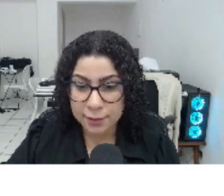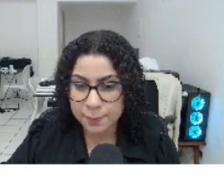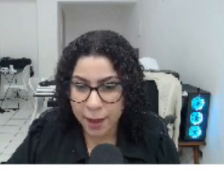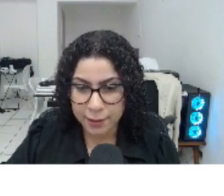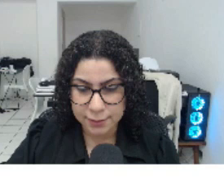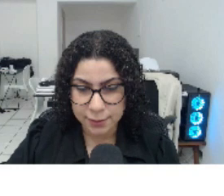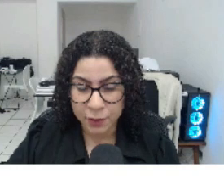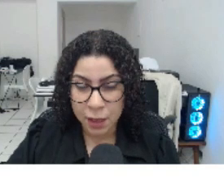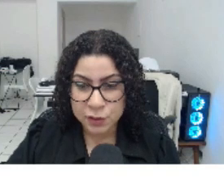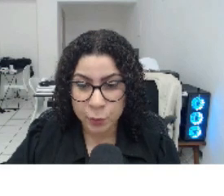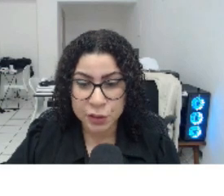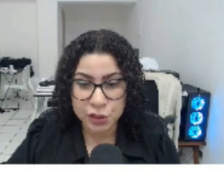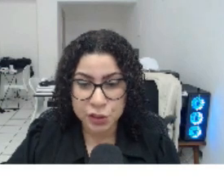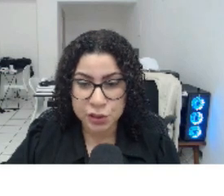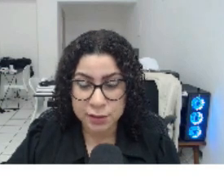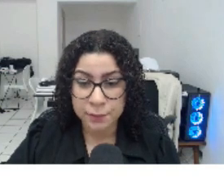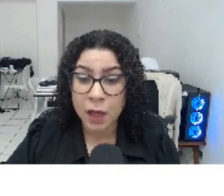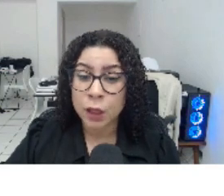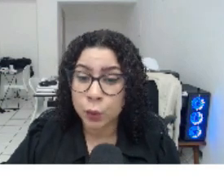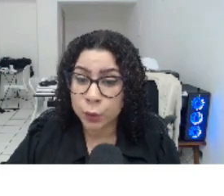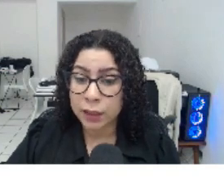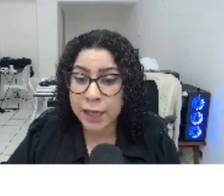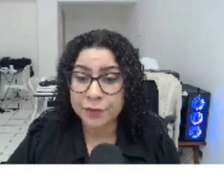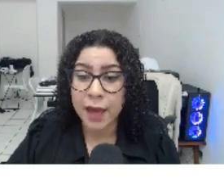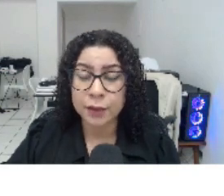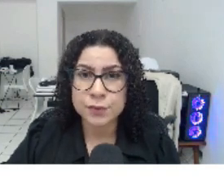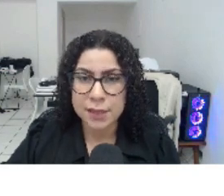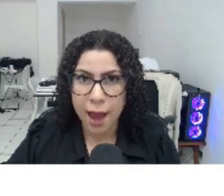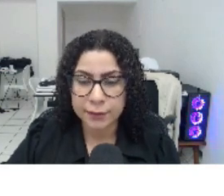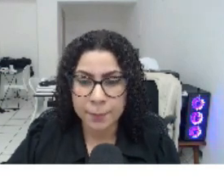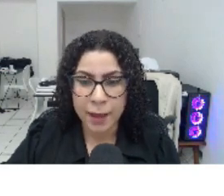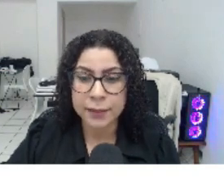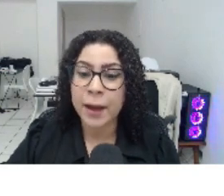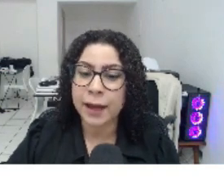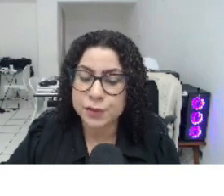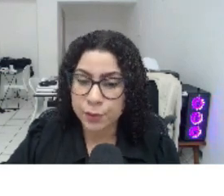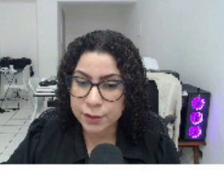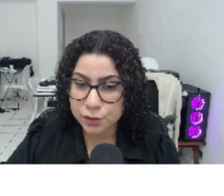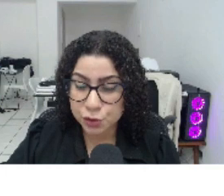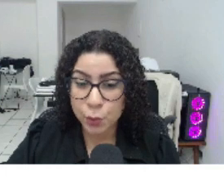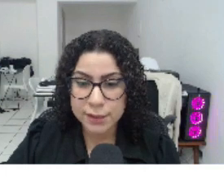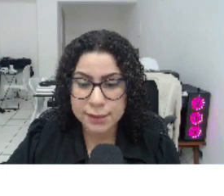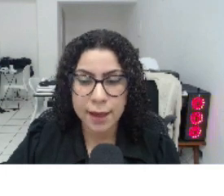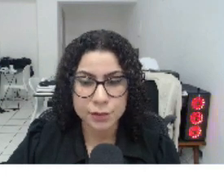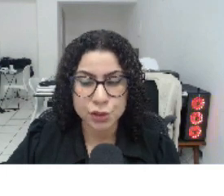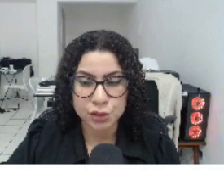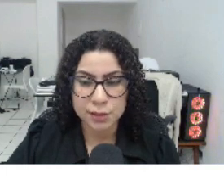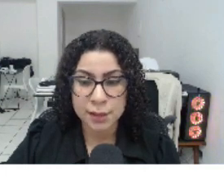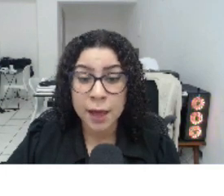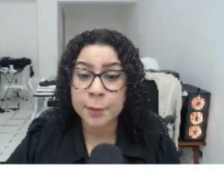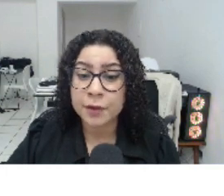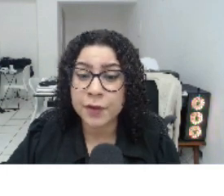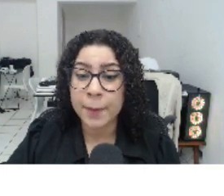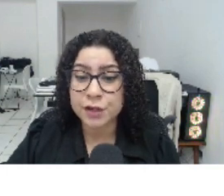fragilizar transparência. Sobre indígenas, Lula deve anunciar demarcações de 2 terras